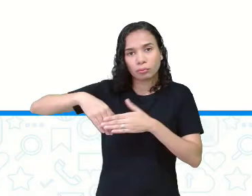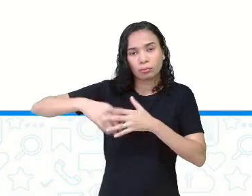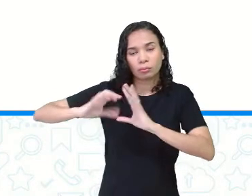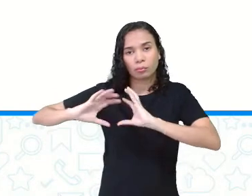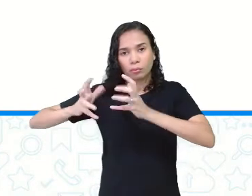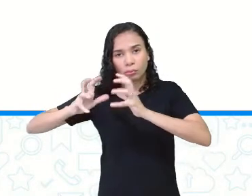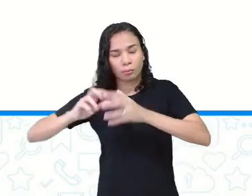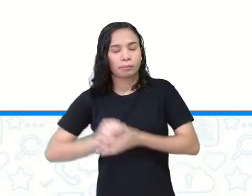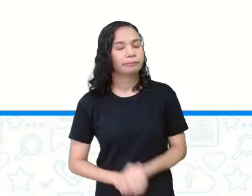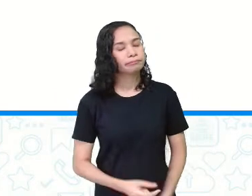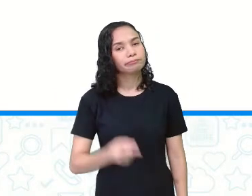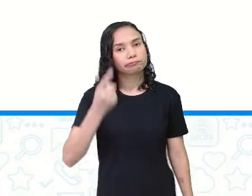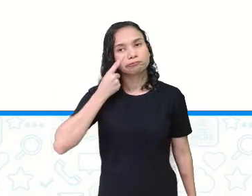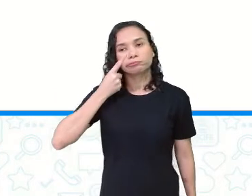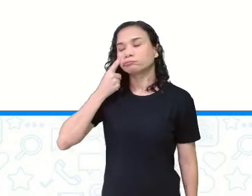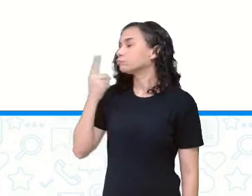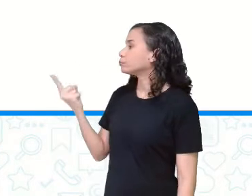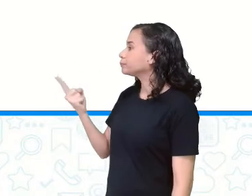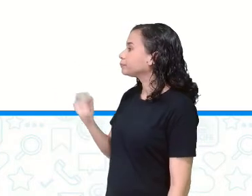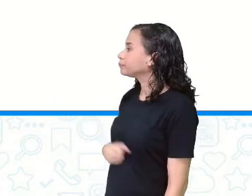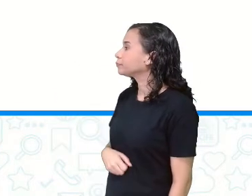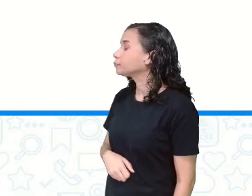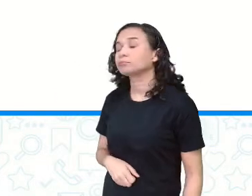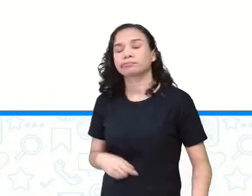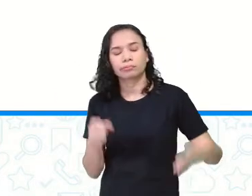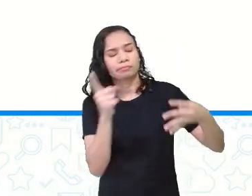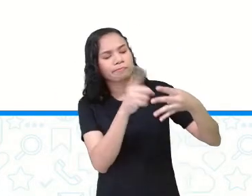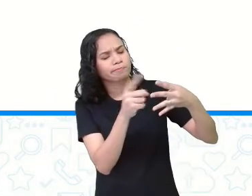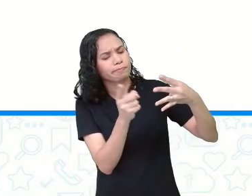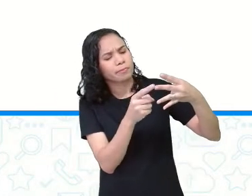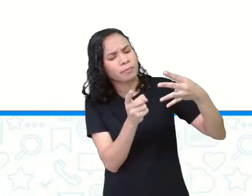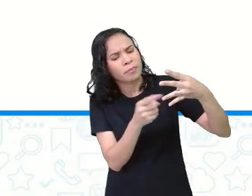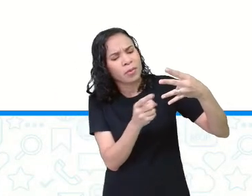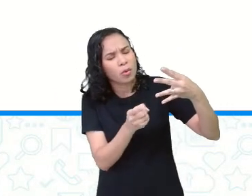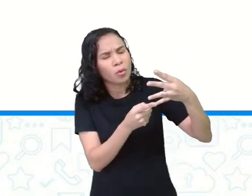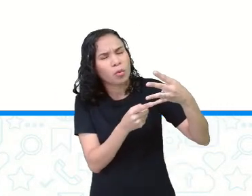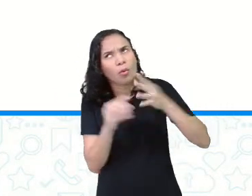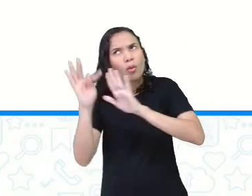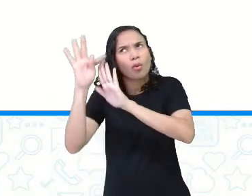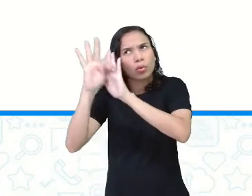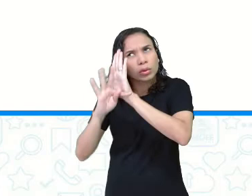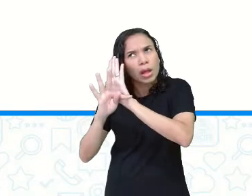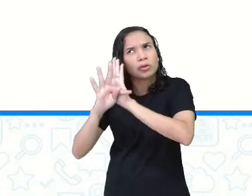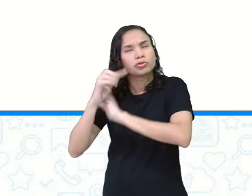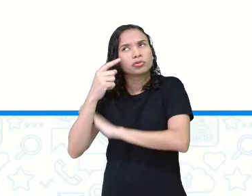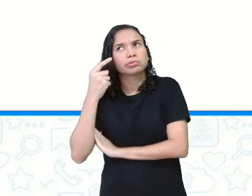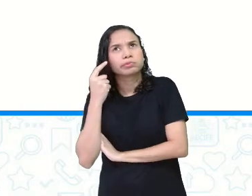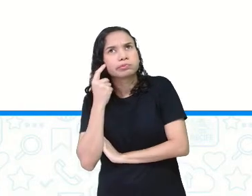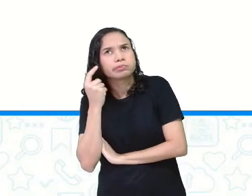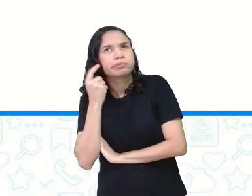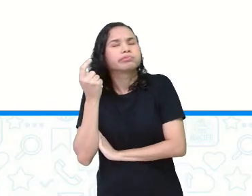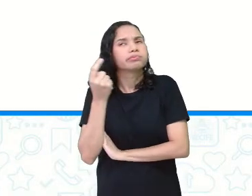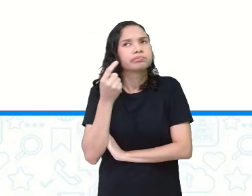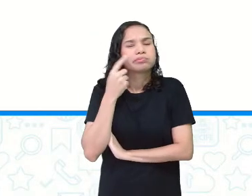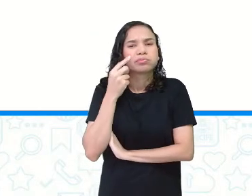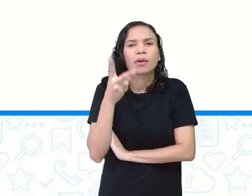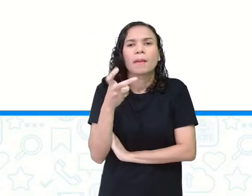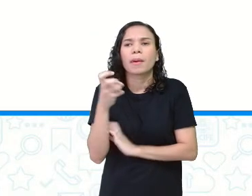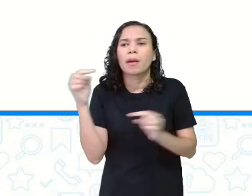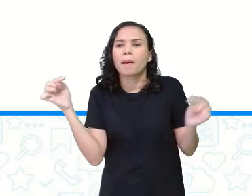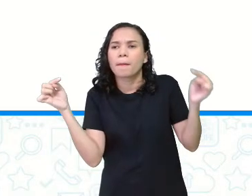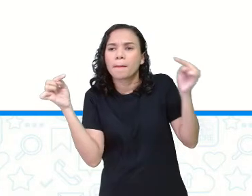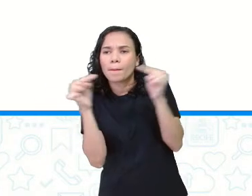jogo de bola. Observou? Aí você vai ter que ouvir o texto com atenção e descobrir que